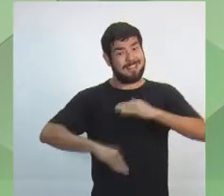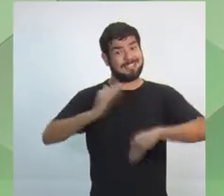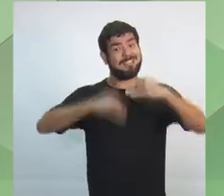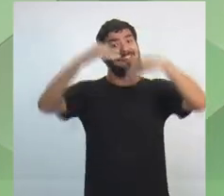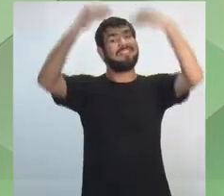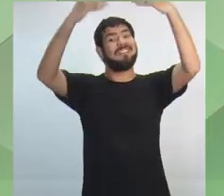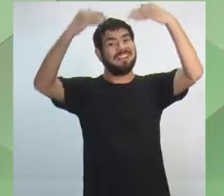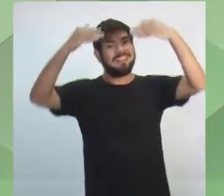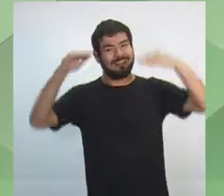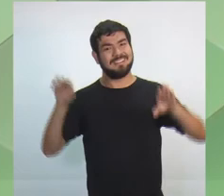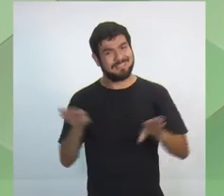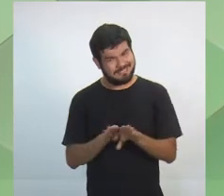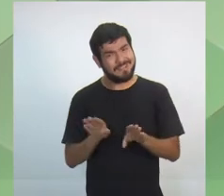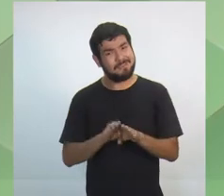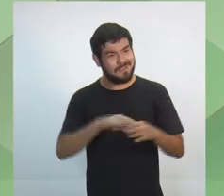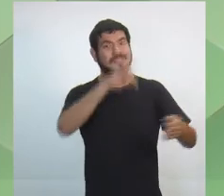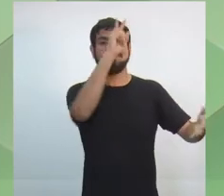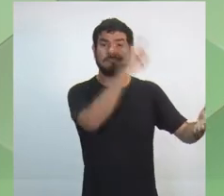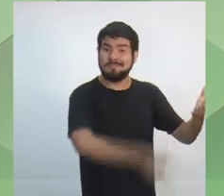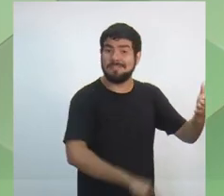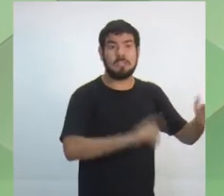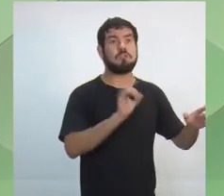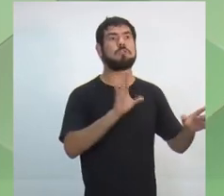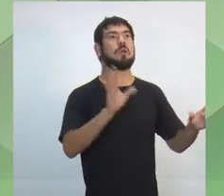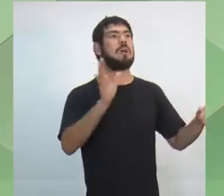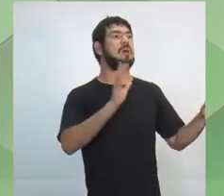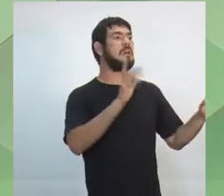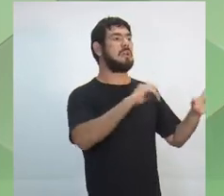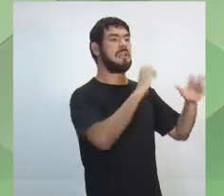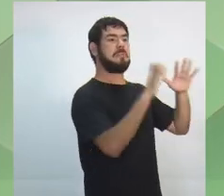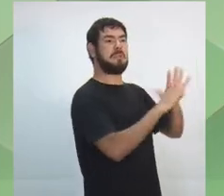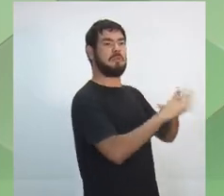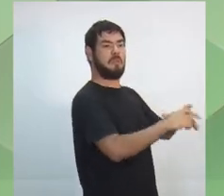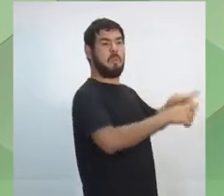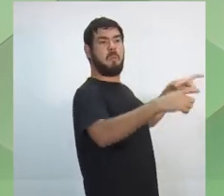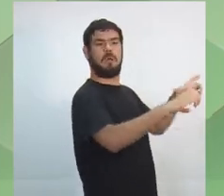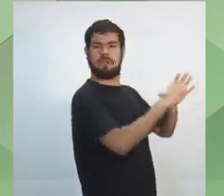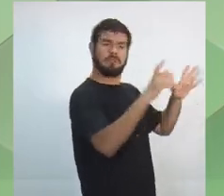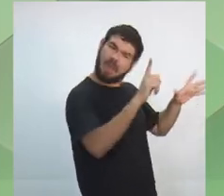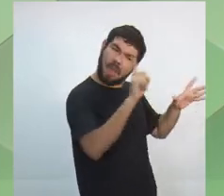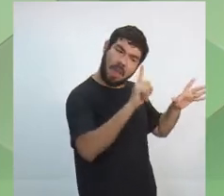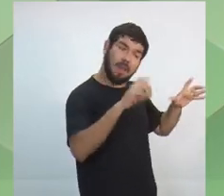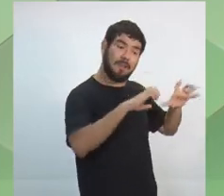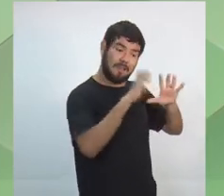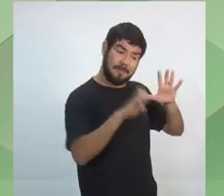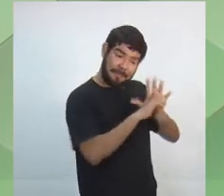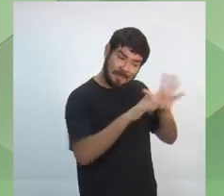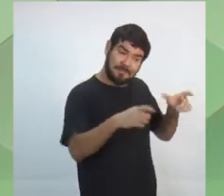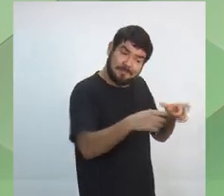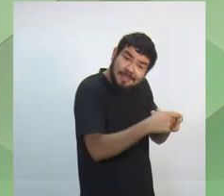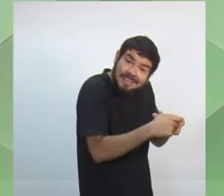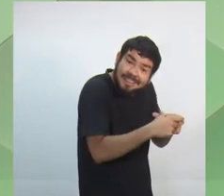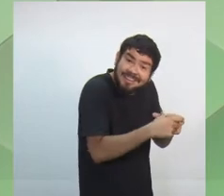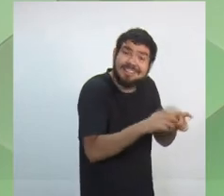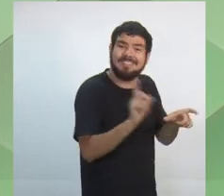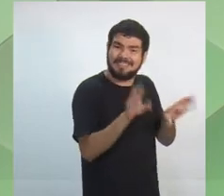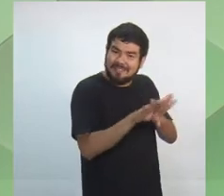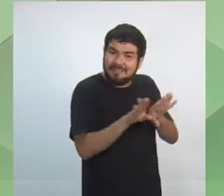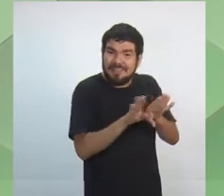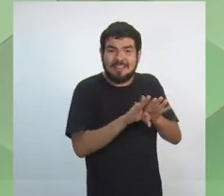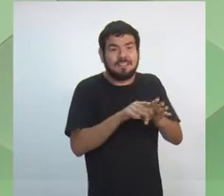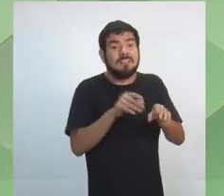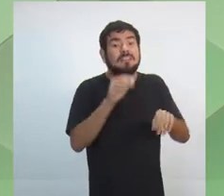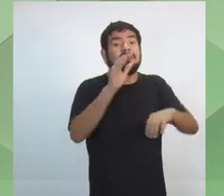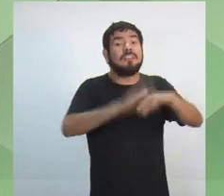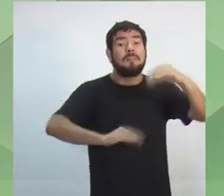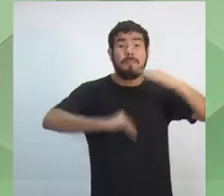também participar desses processos licitatórios, consequentemente fazer aquelas pequenas contratações de pedreiros, de eletricistas, de